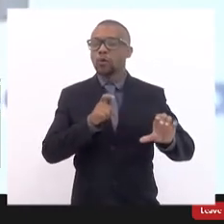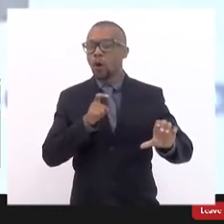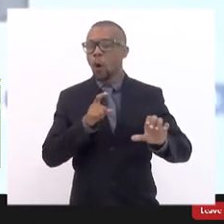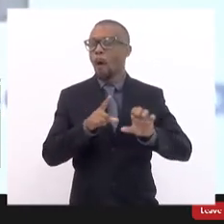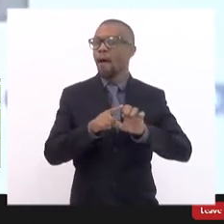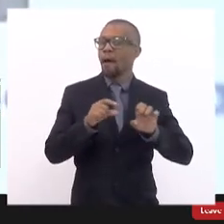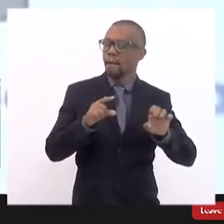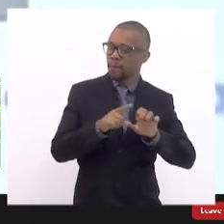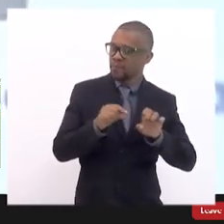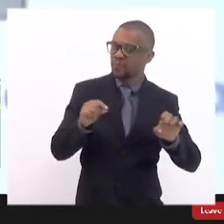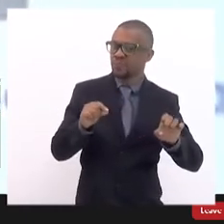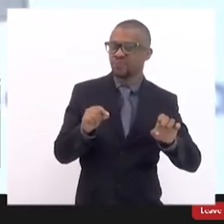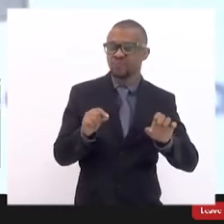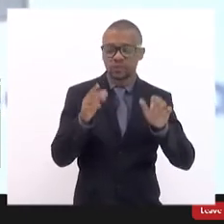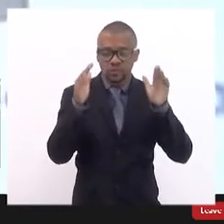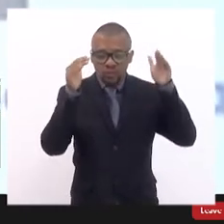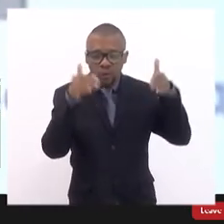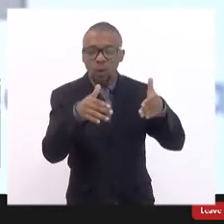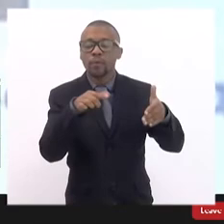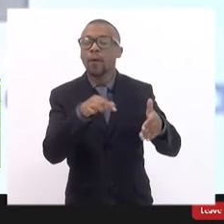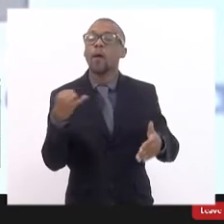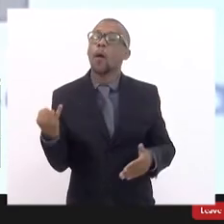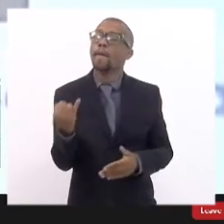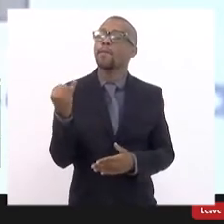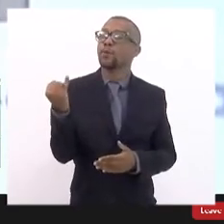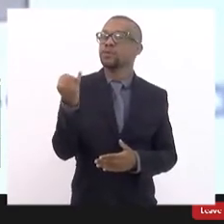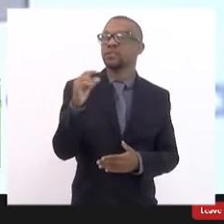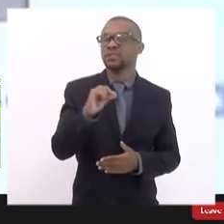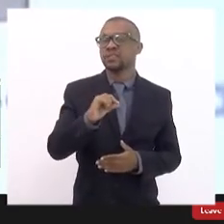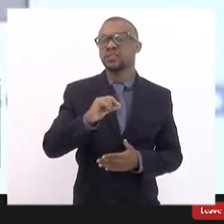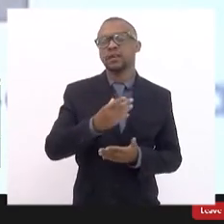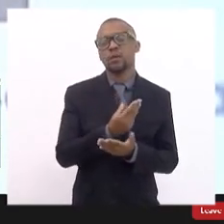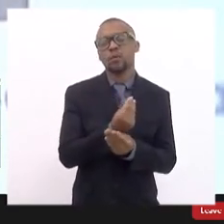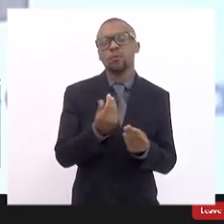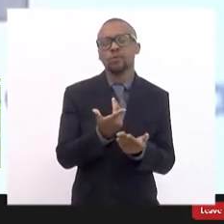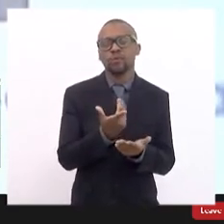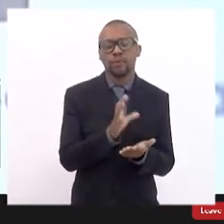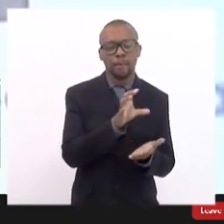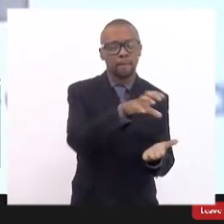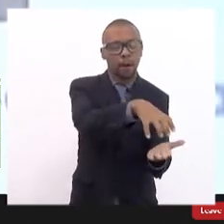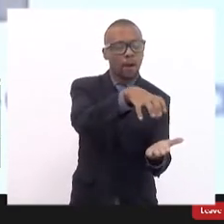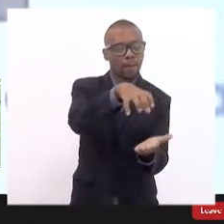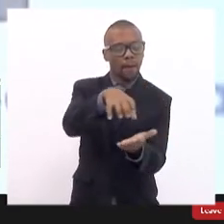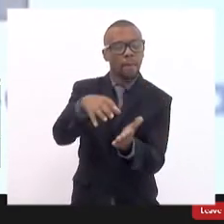a sua fundamental importância, no sentido que muitos grupos produtivos, né,